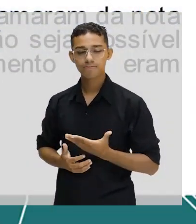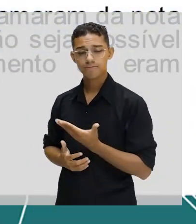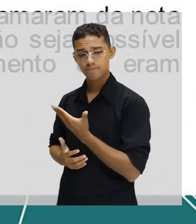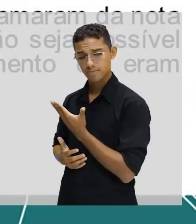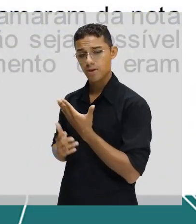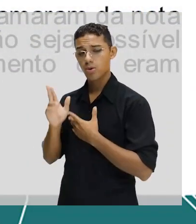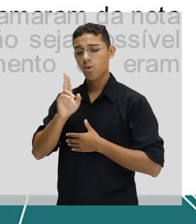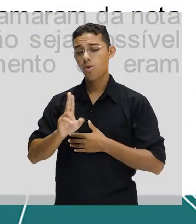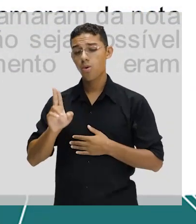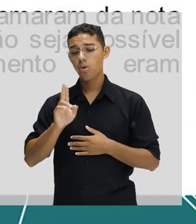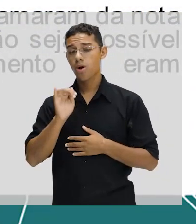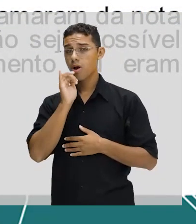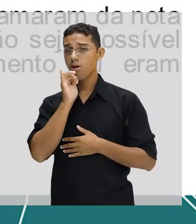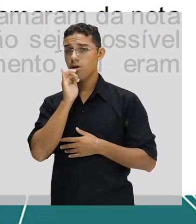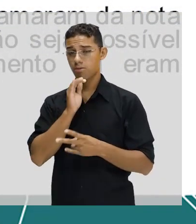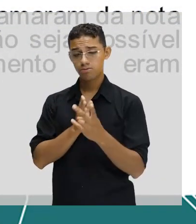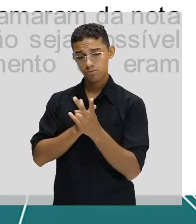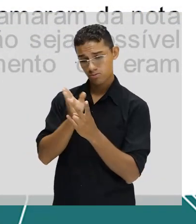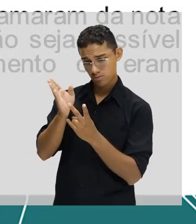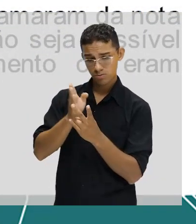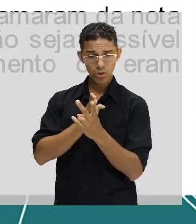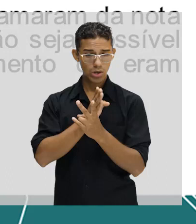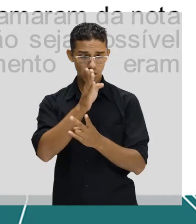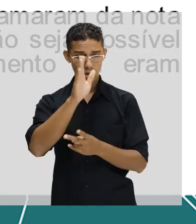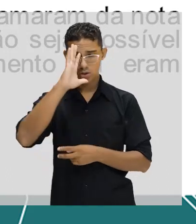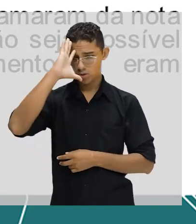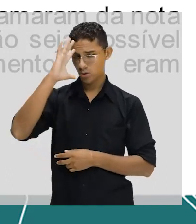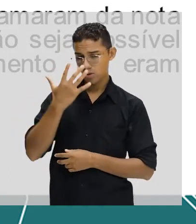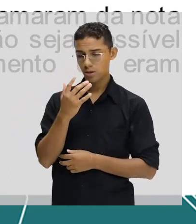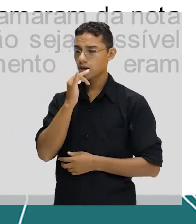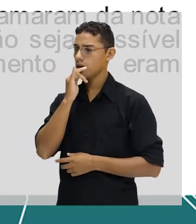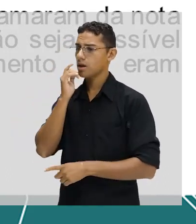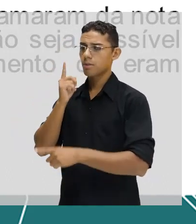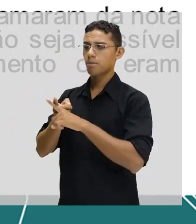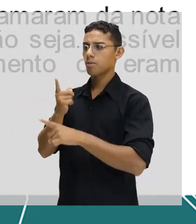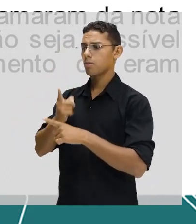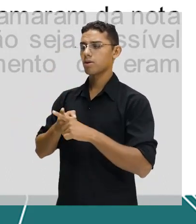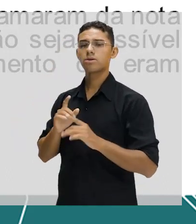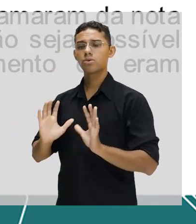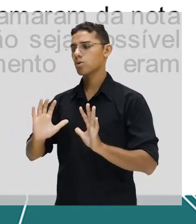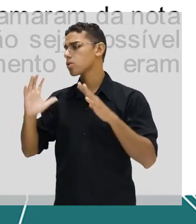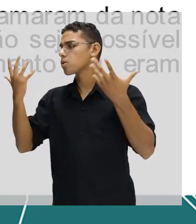Então, vamos ver um pouquinho sobre as ocorrências da ambiguidade. Por que ocorre